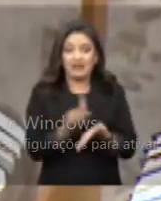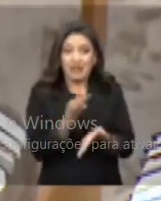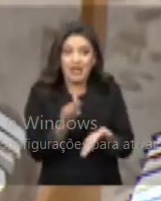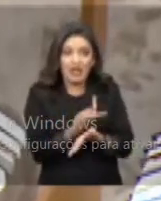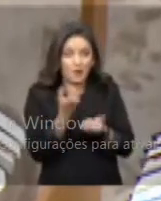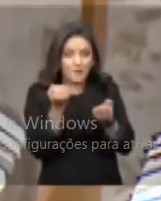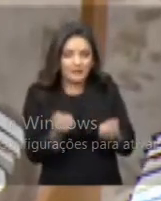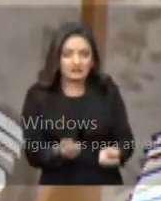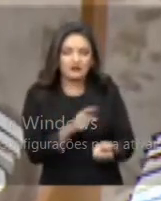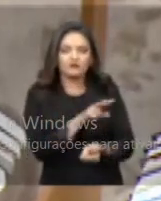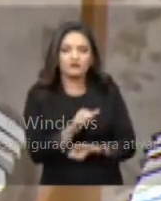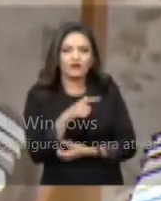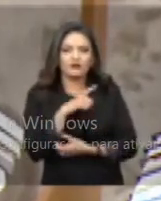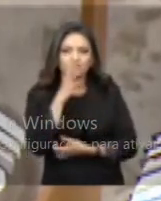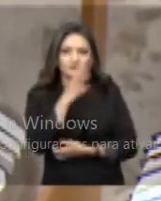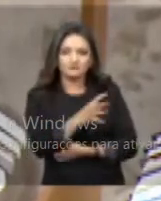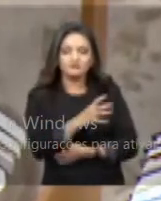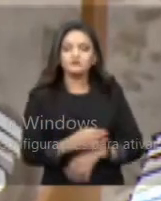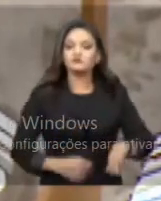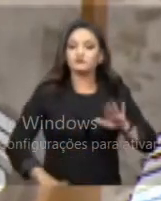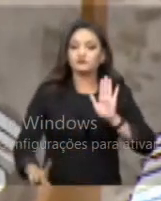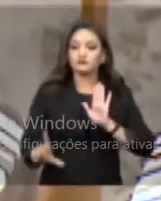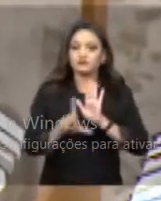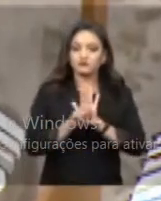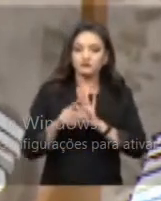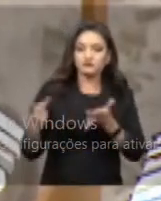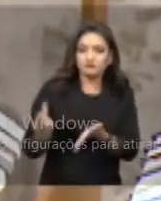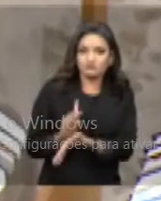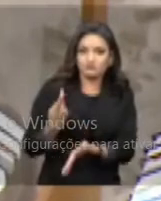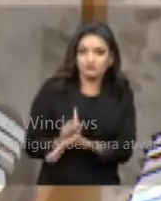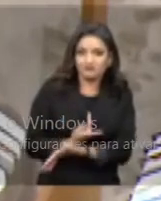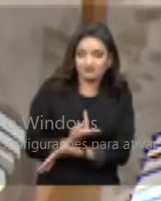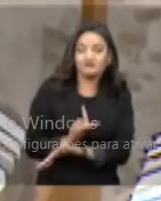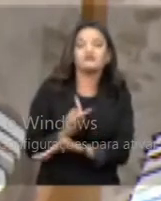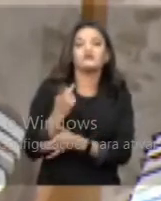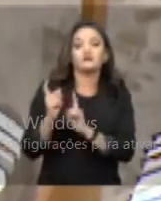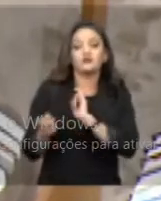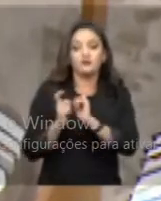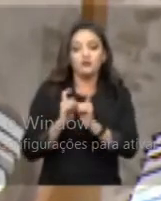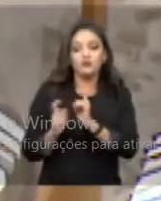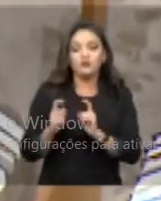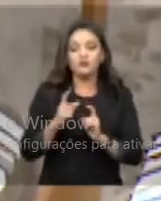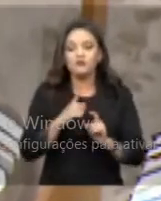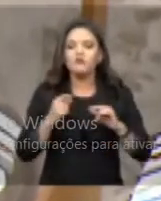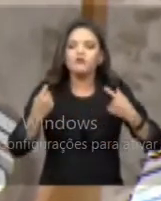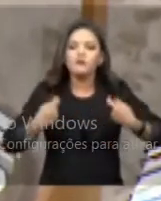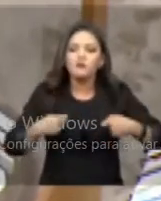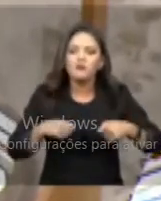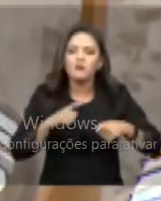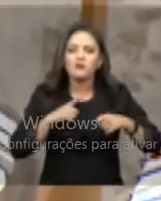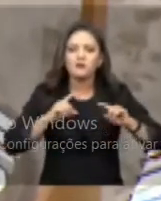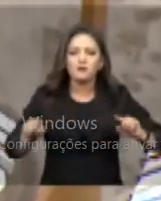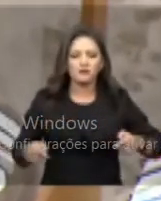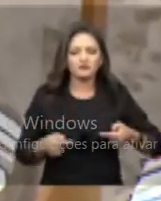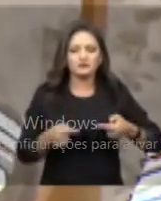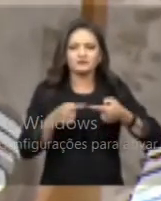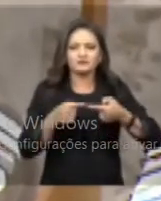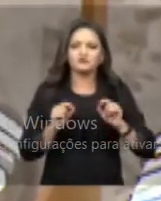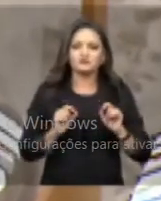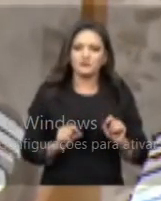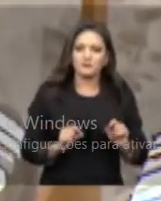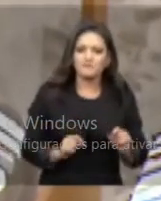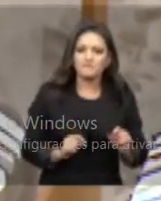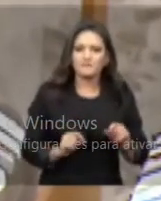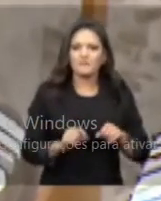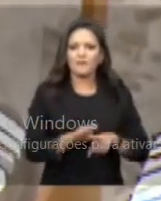A Lei de Improbidade Administrativa, especialmente no artigo 10, há de ser interpretada em harmonia com a LINDB, de modo